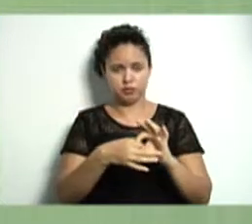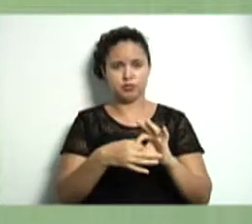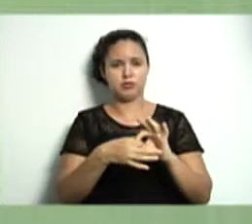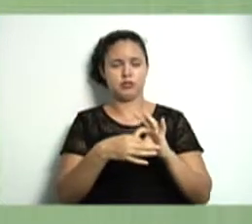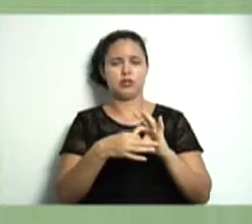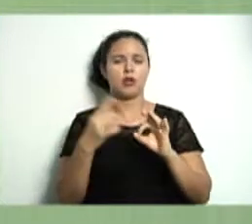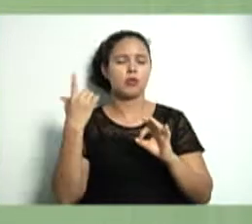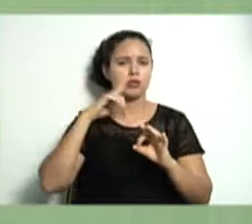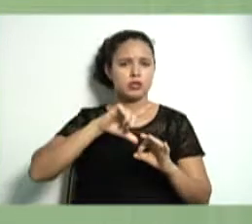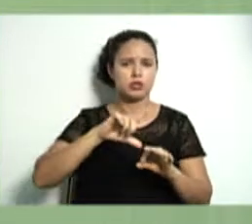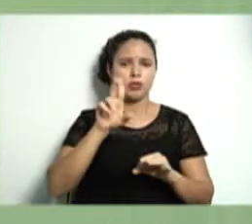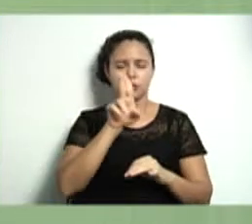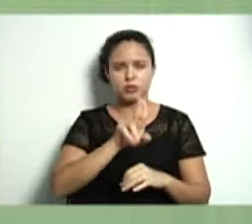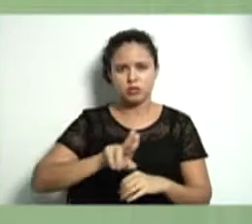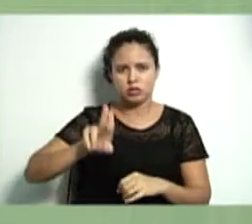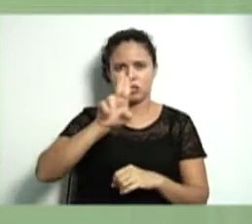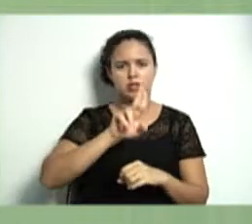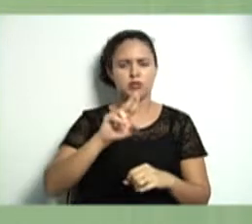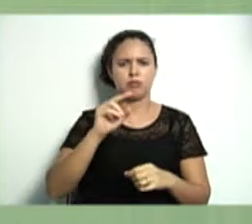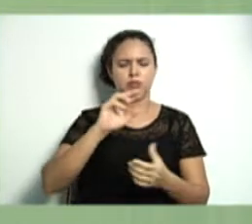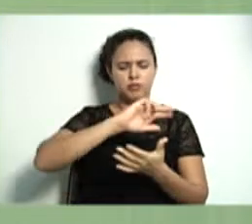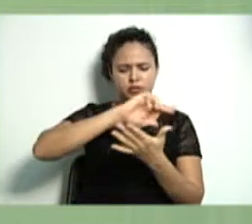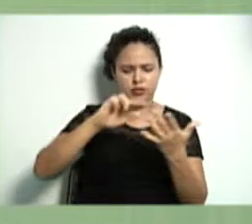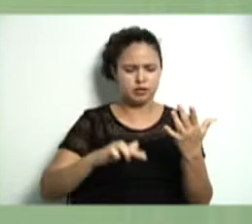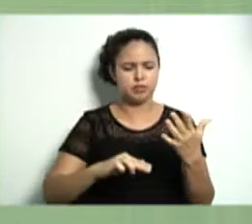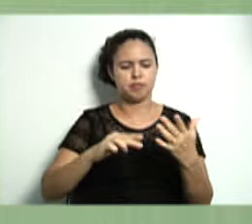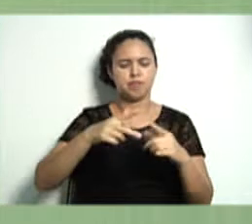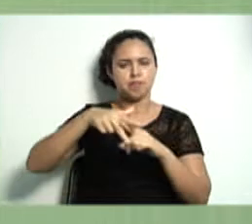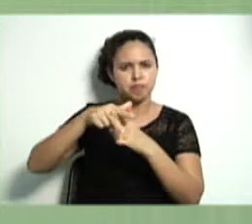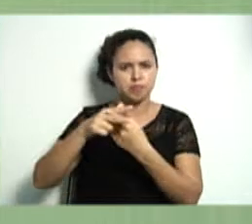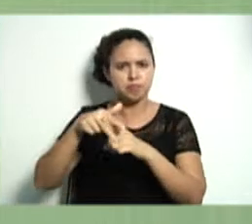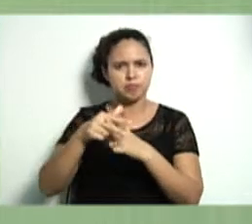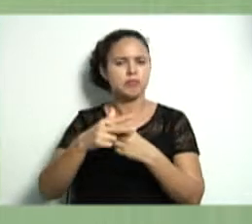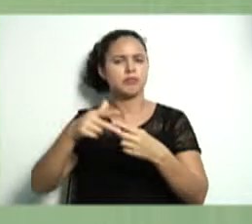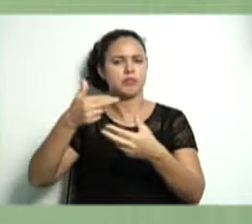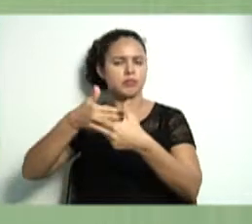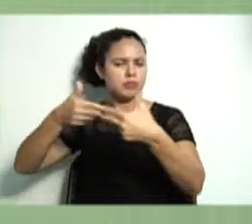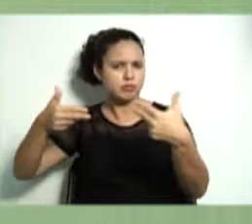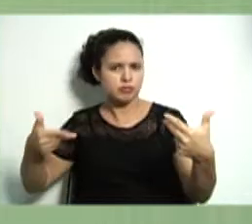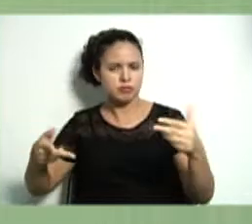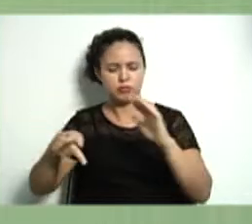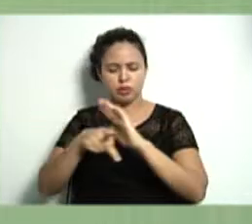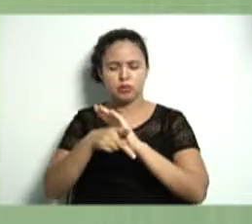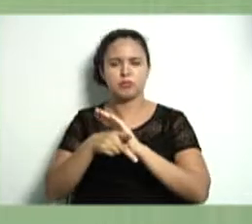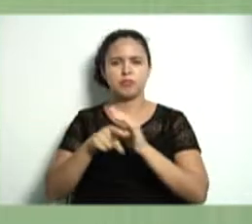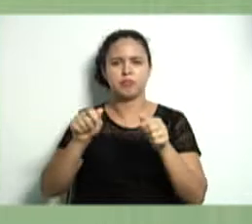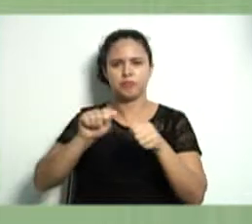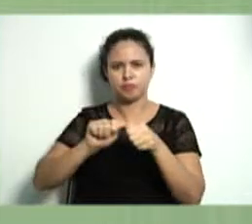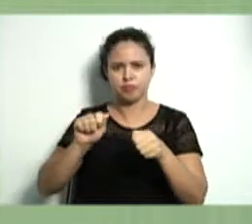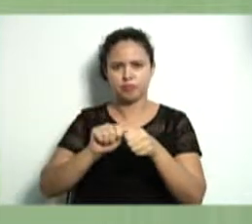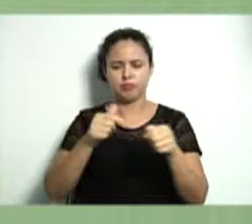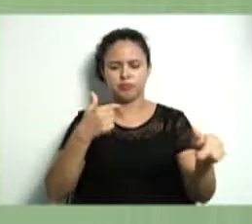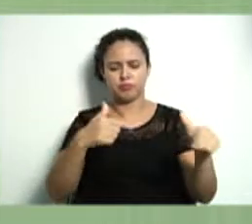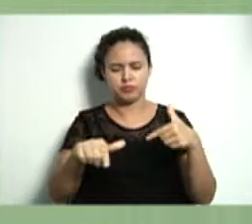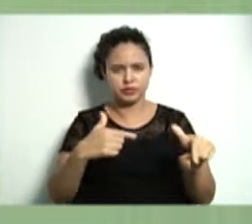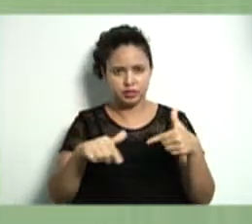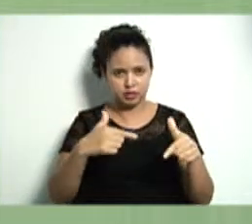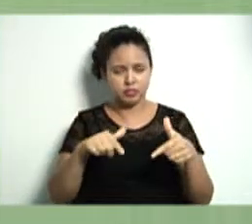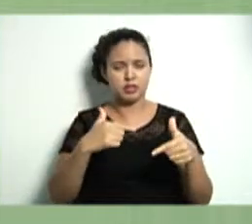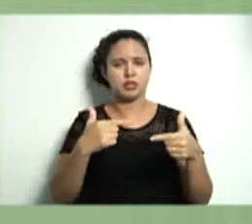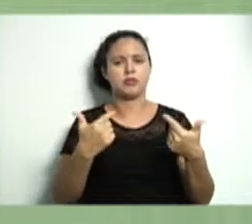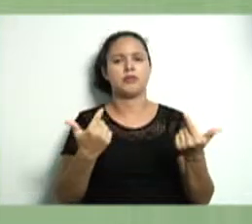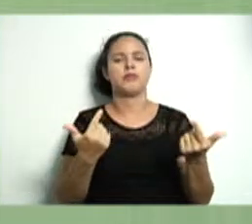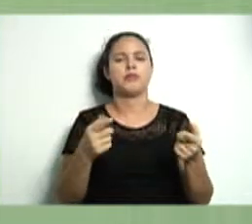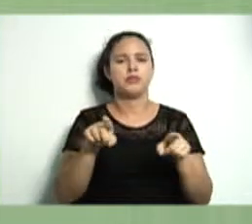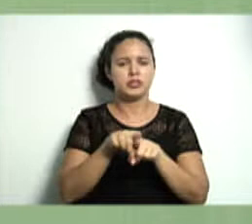diferentes ferramentas que o homem pode utilizar para realizar os seus